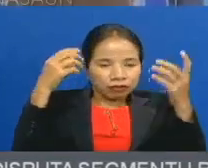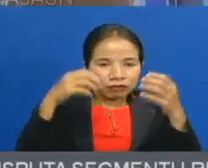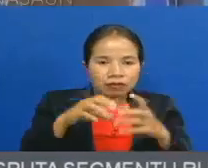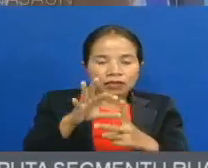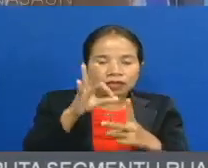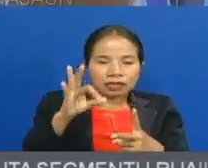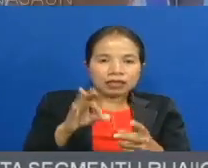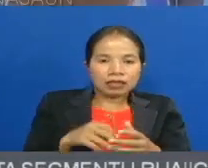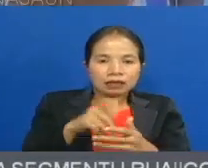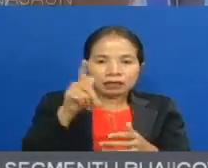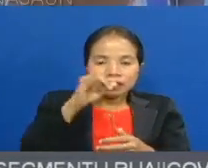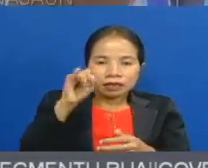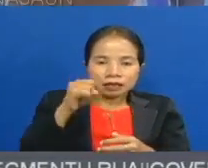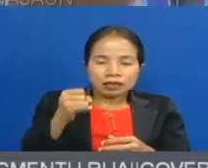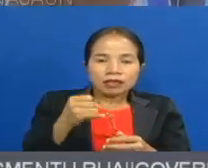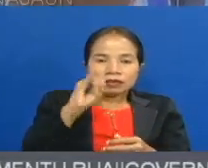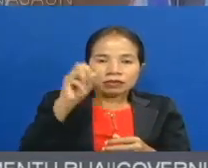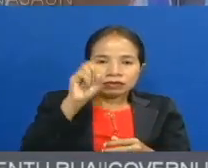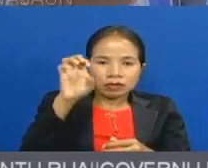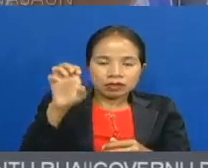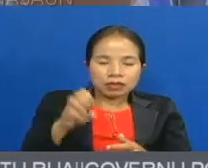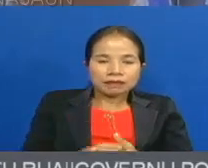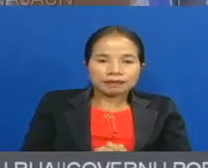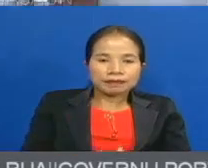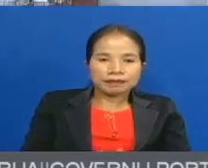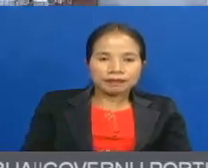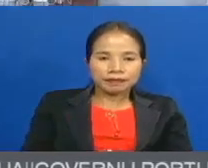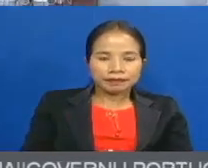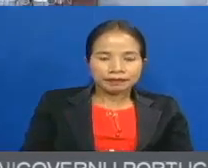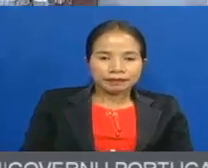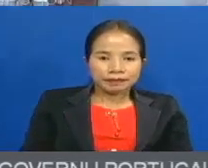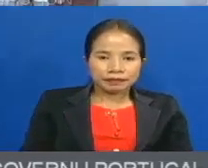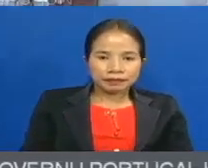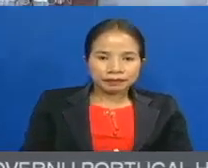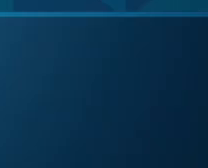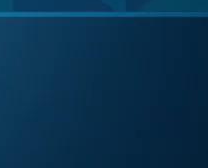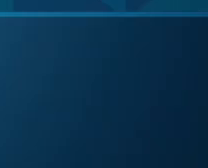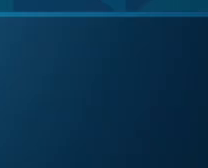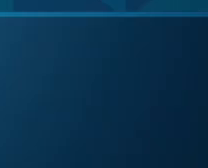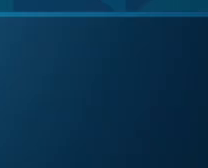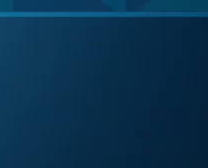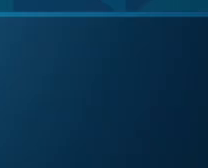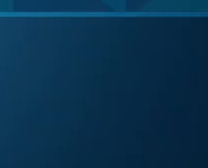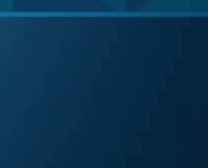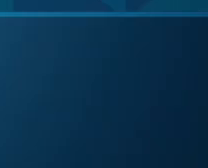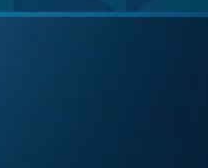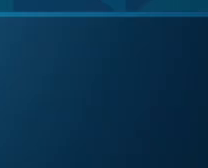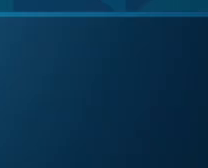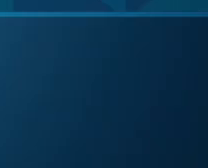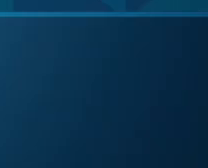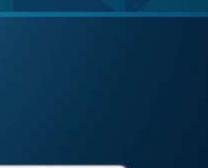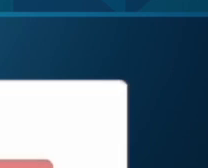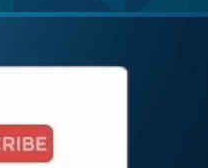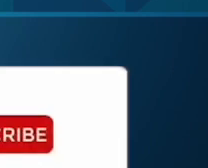ex procurador geral da República José Ximenes. Laurindo Razahaba Agustino Neno, RTTL. Atu retan